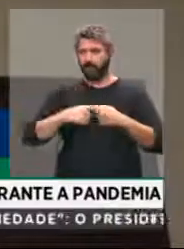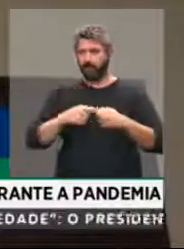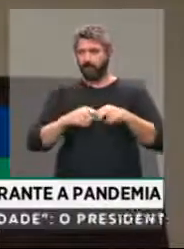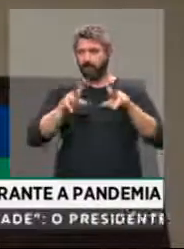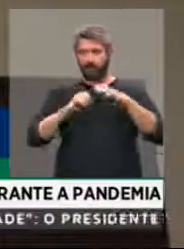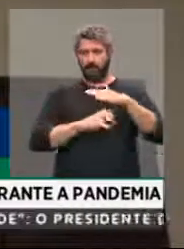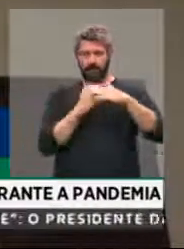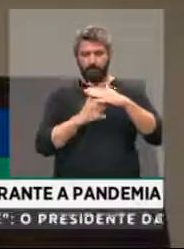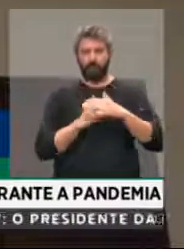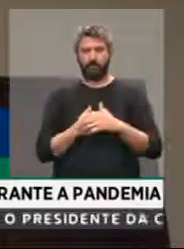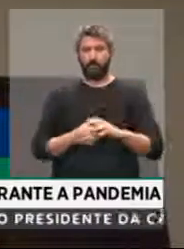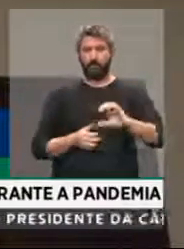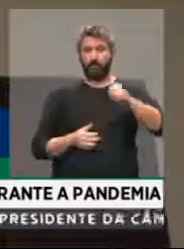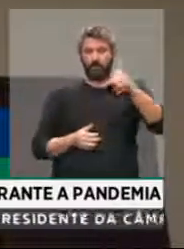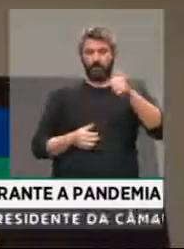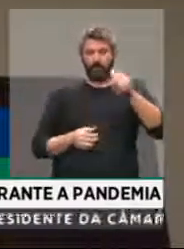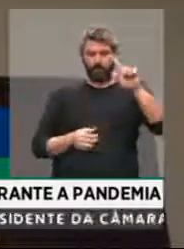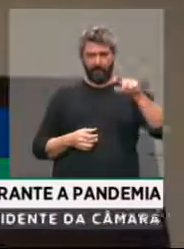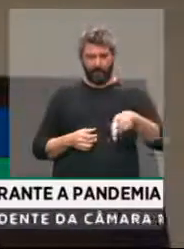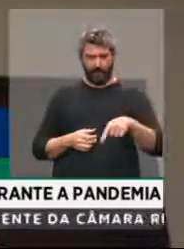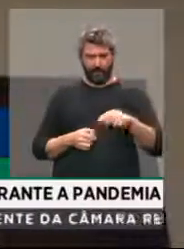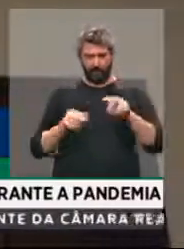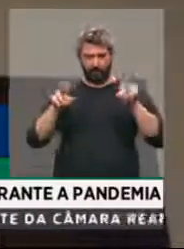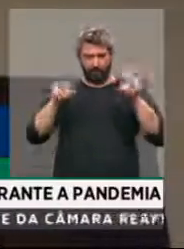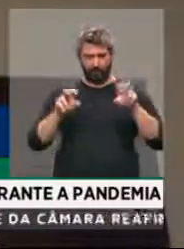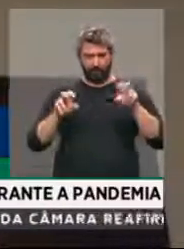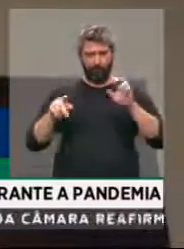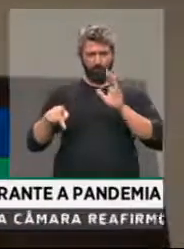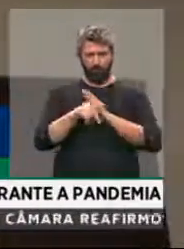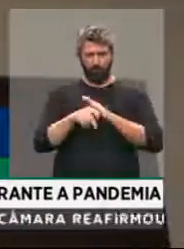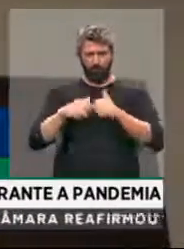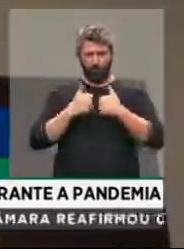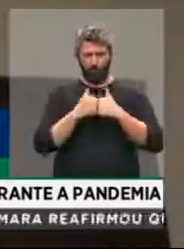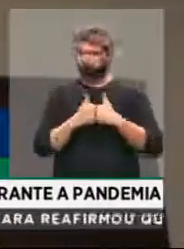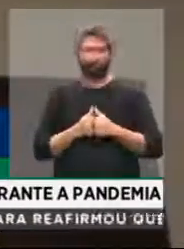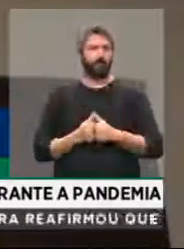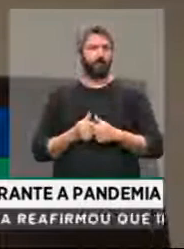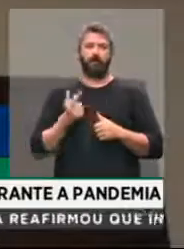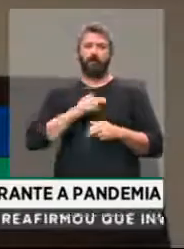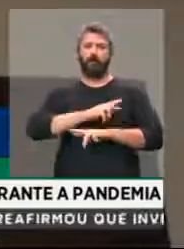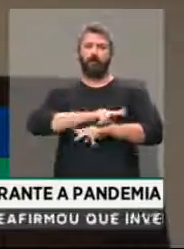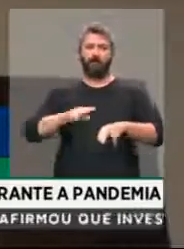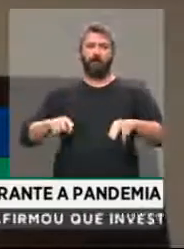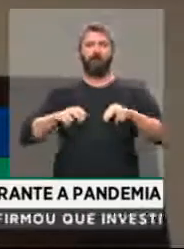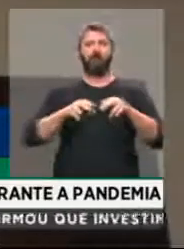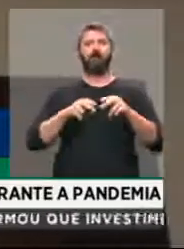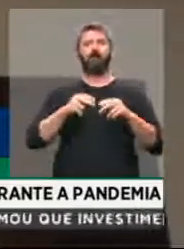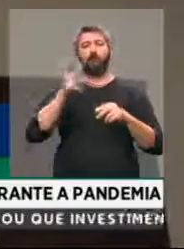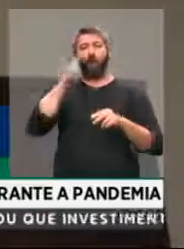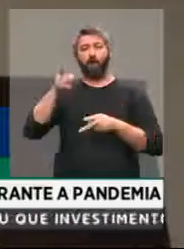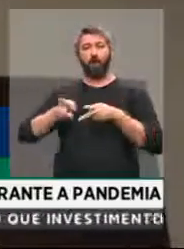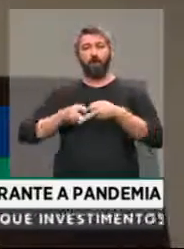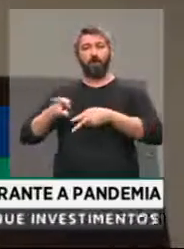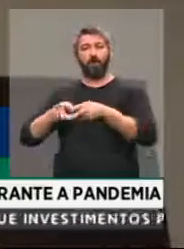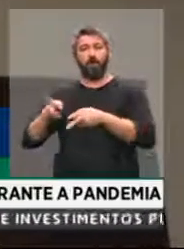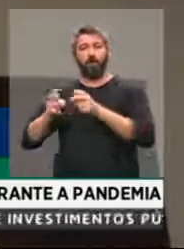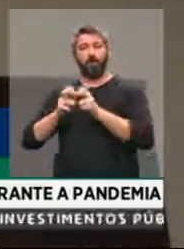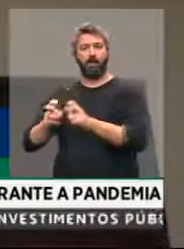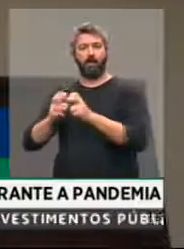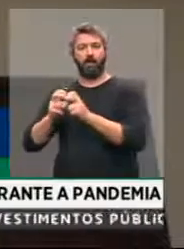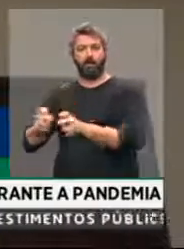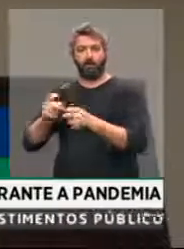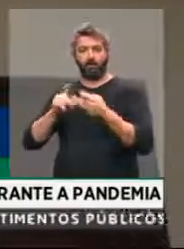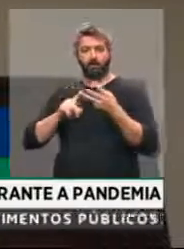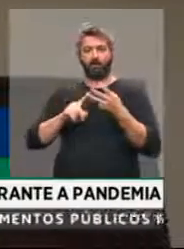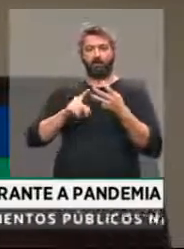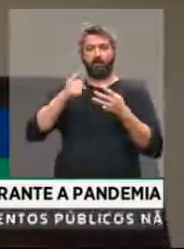empresas, primeiro, não é só ônibus, são diversos modais. A gente precisa olhar para os trens, a gente precisa olhar